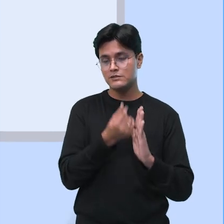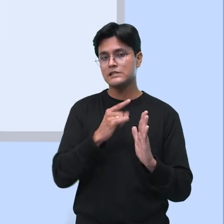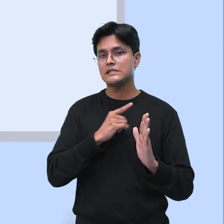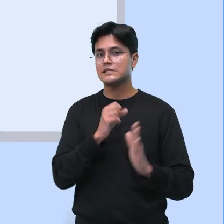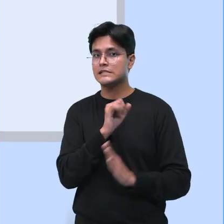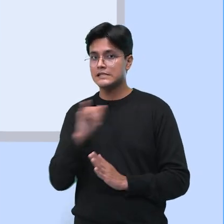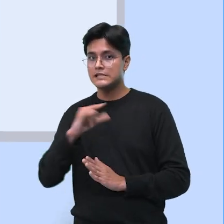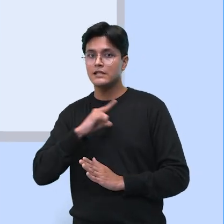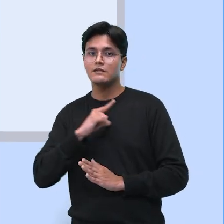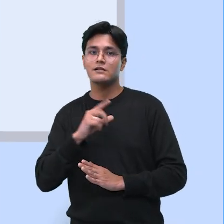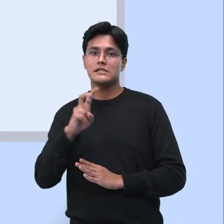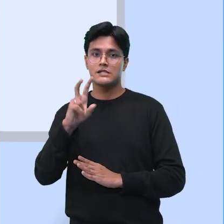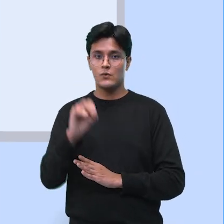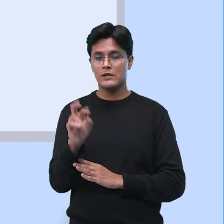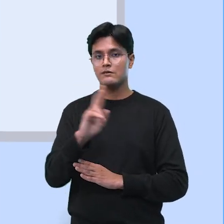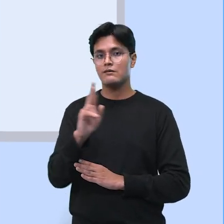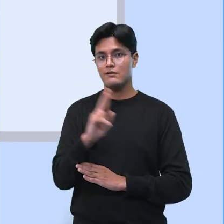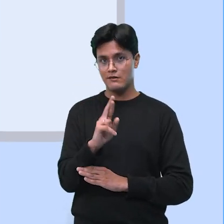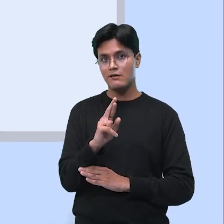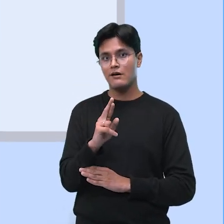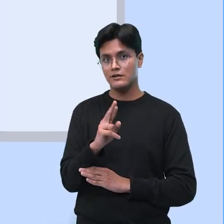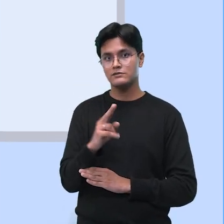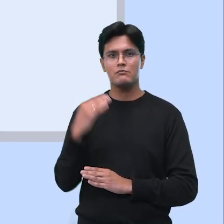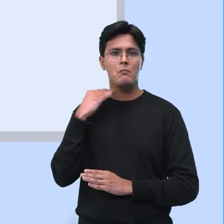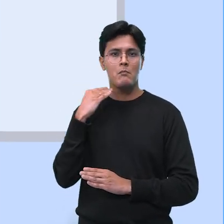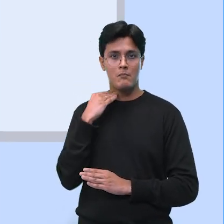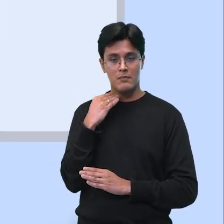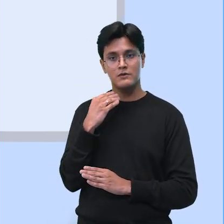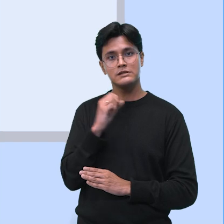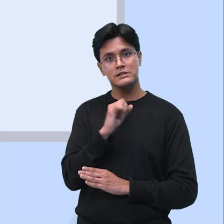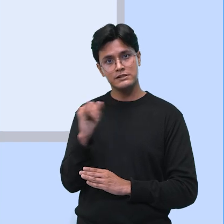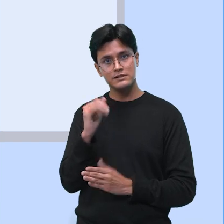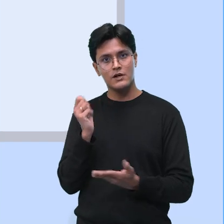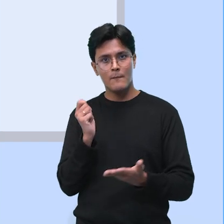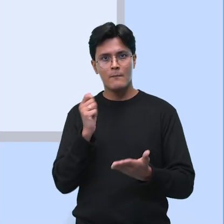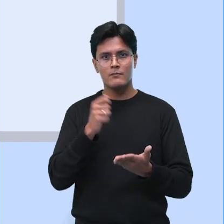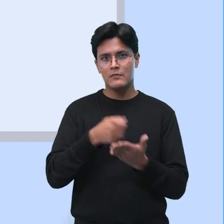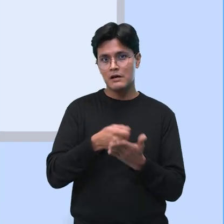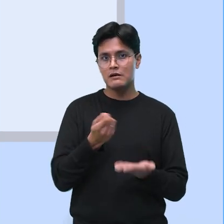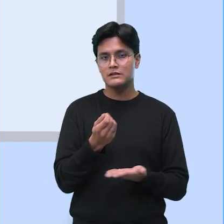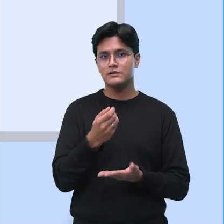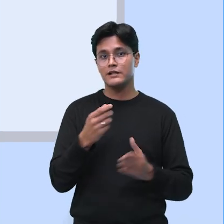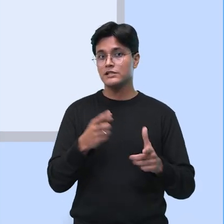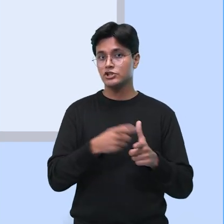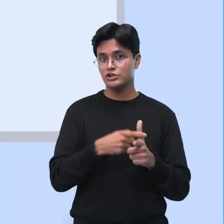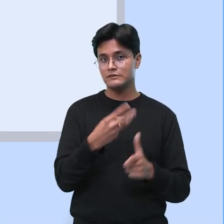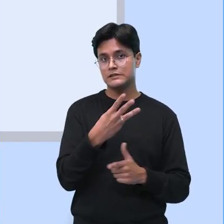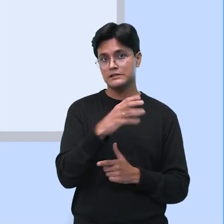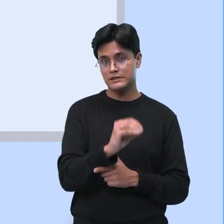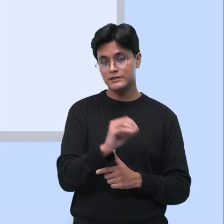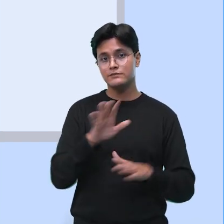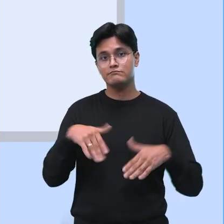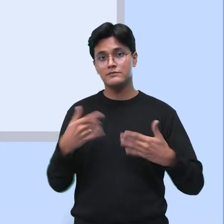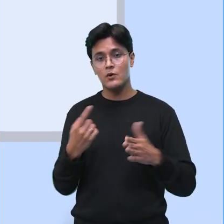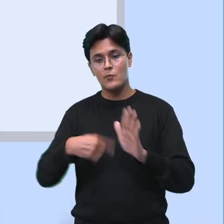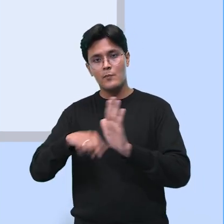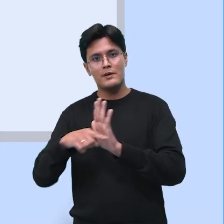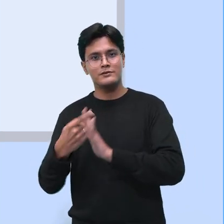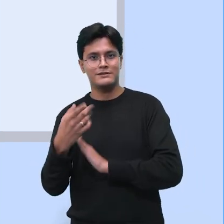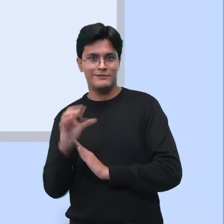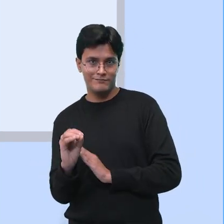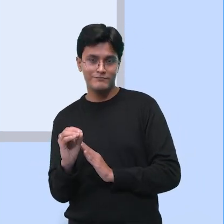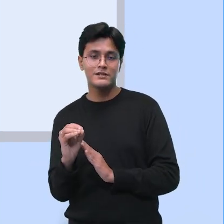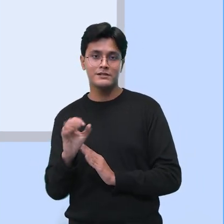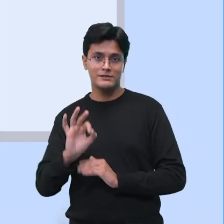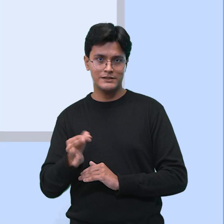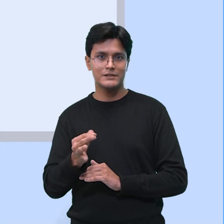sua conta bancária e gasta menos R$60 dessa conta. Então, seu saldo será de menos R$10,